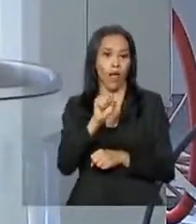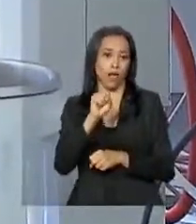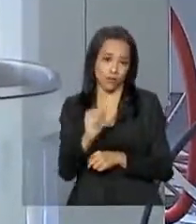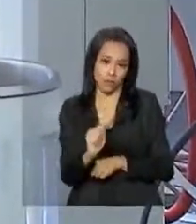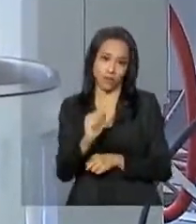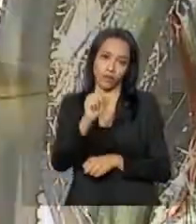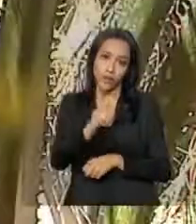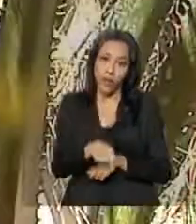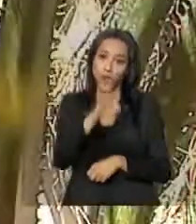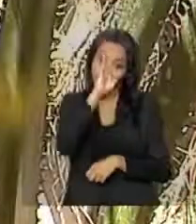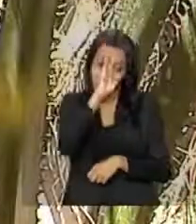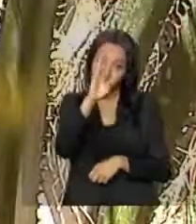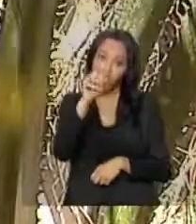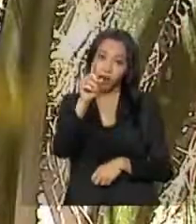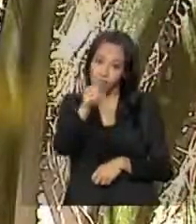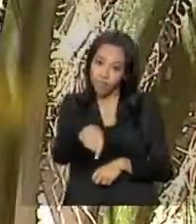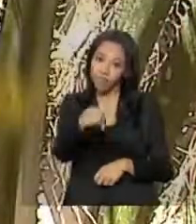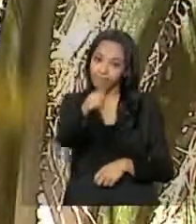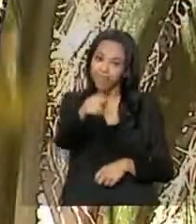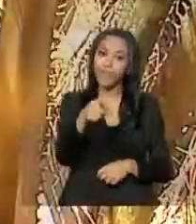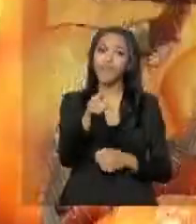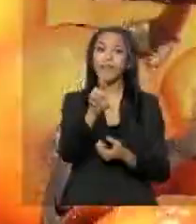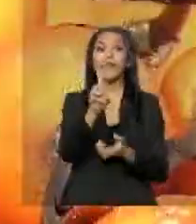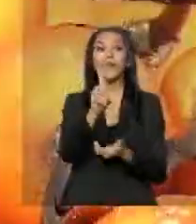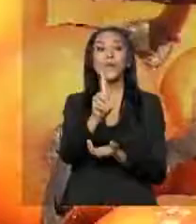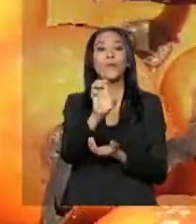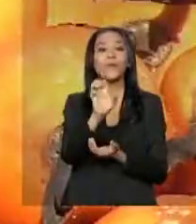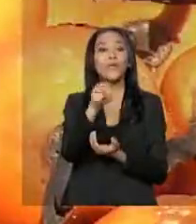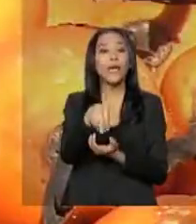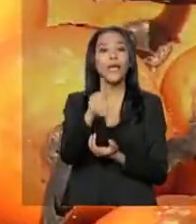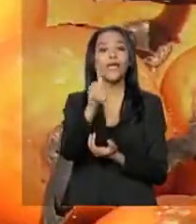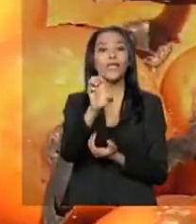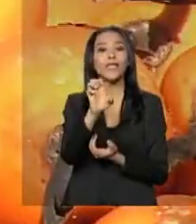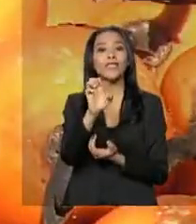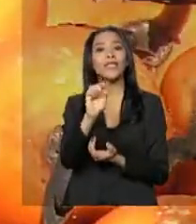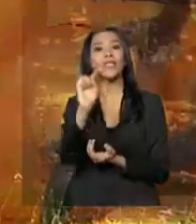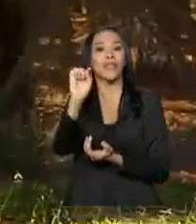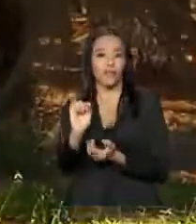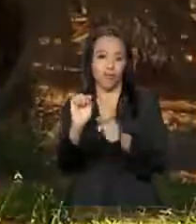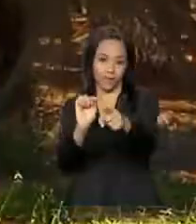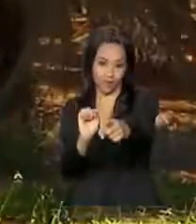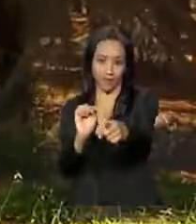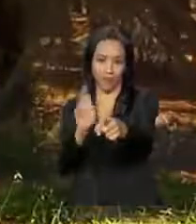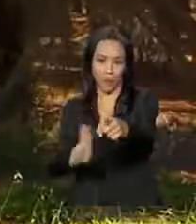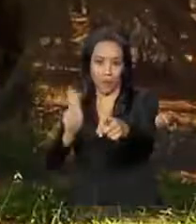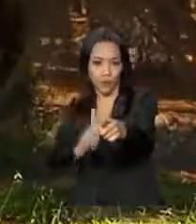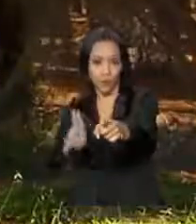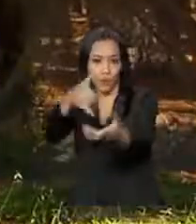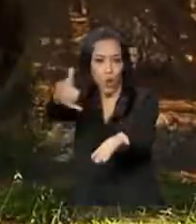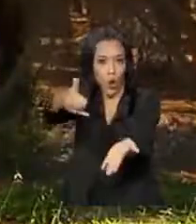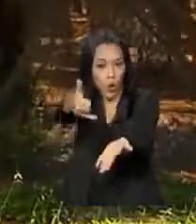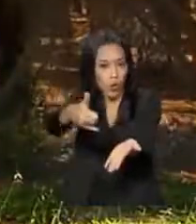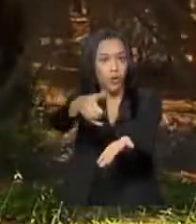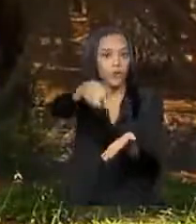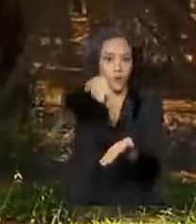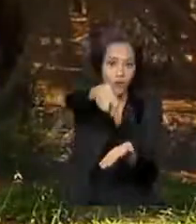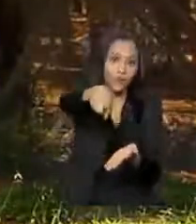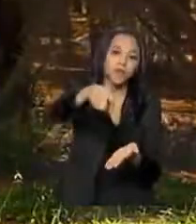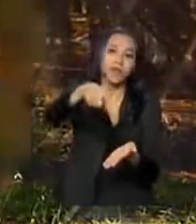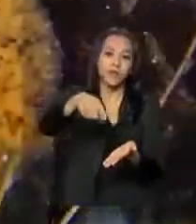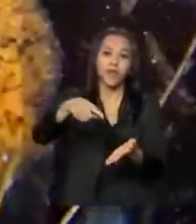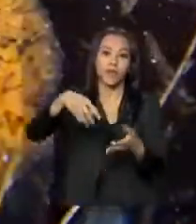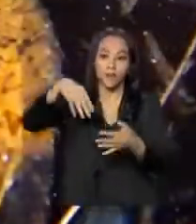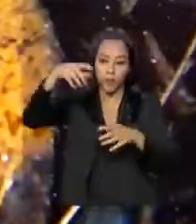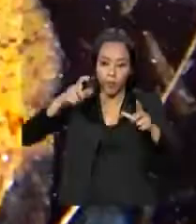seria, por exemplo, o dendê. O dendê ele possui uma produtividade muito alta de óleo por área